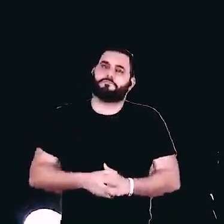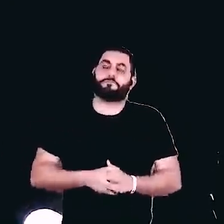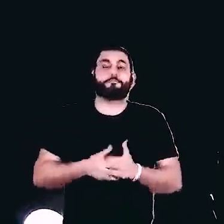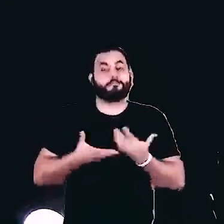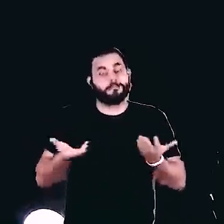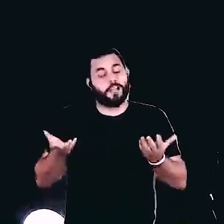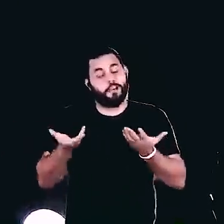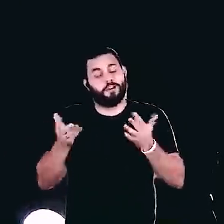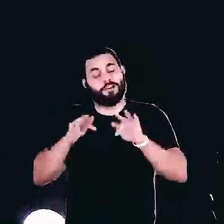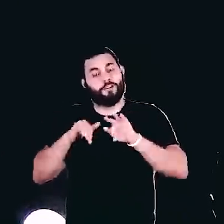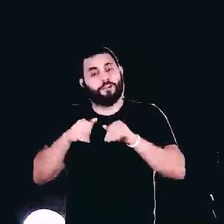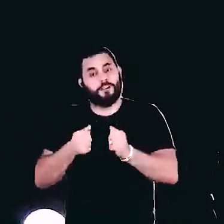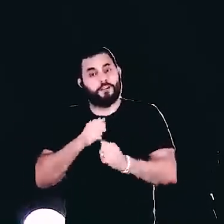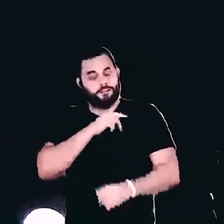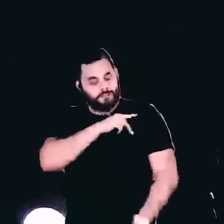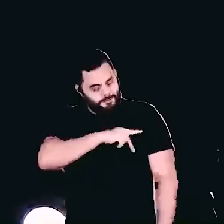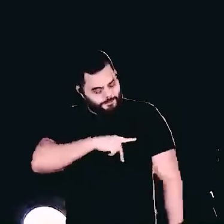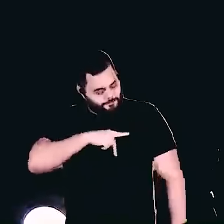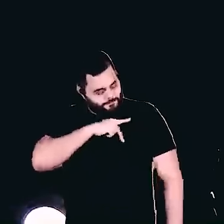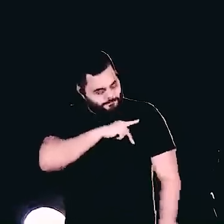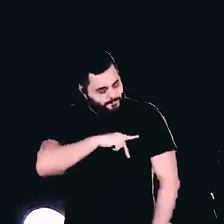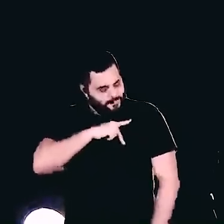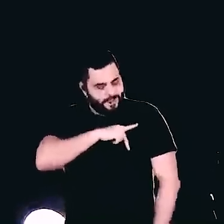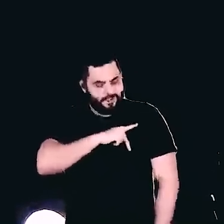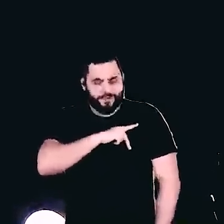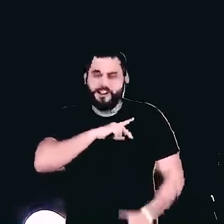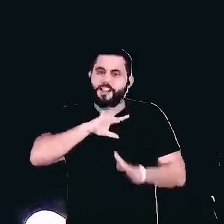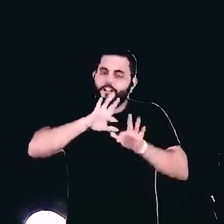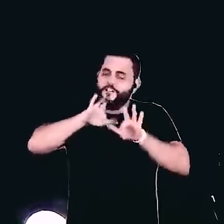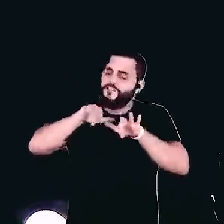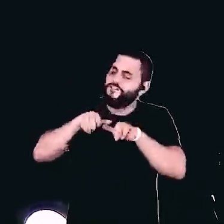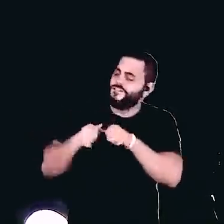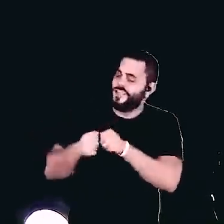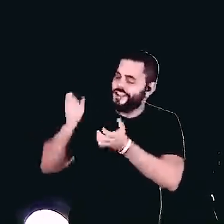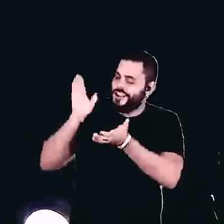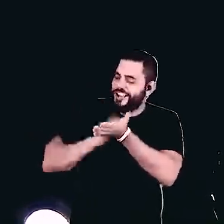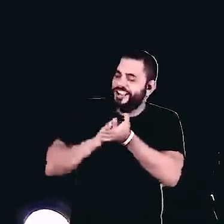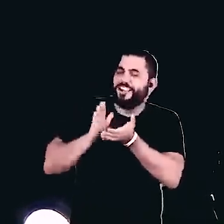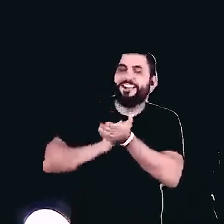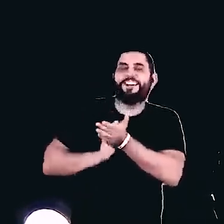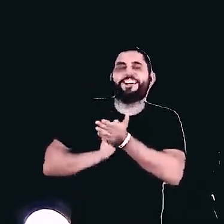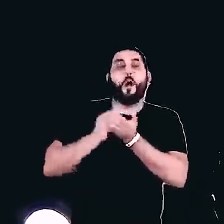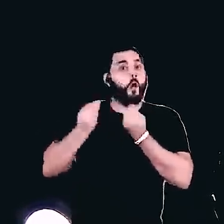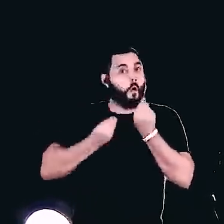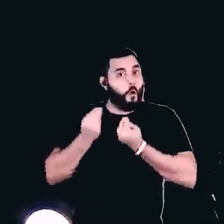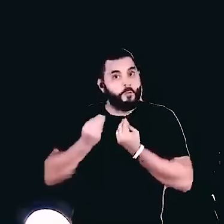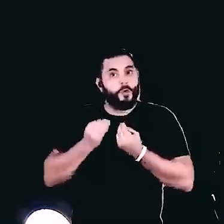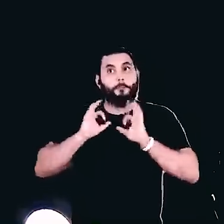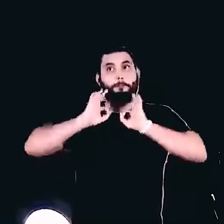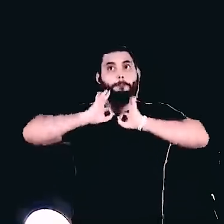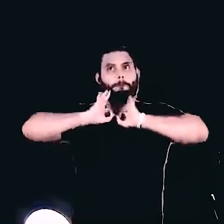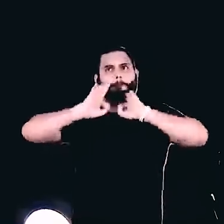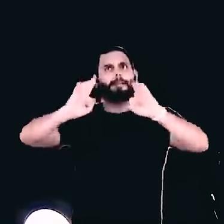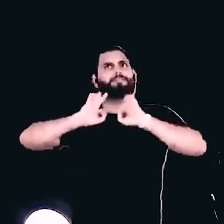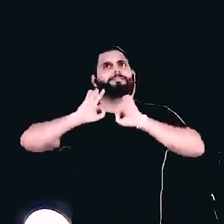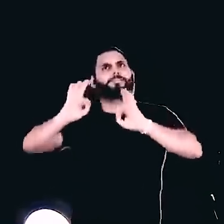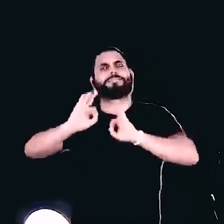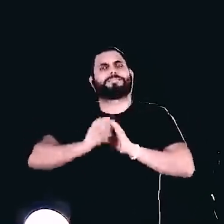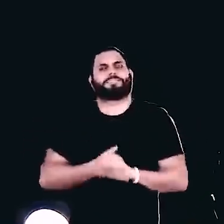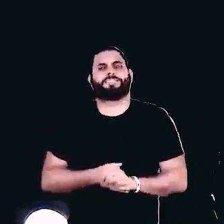E por fim, o apóstolo Paulo fecha essa carta com chave de ouro. Com chave de